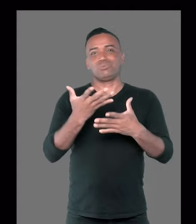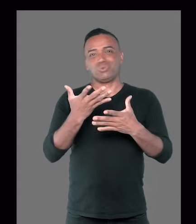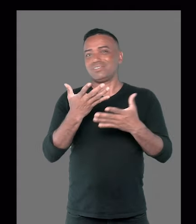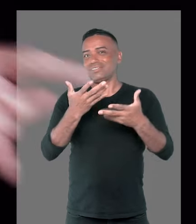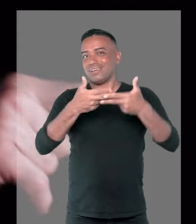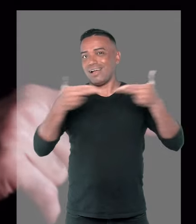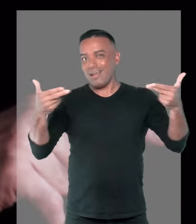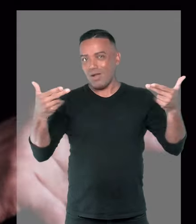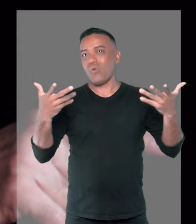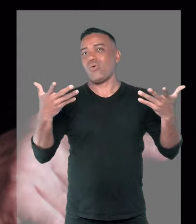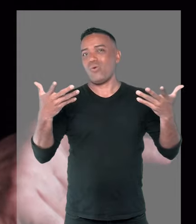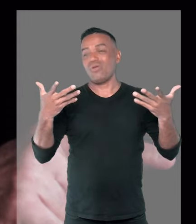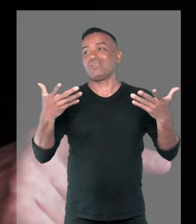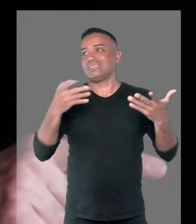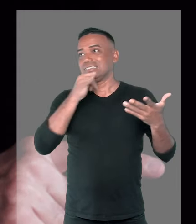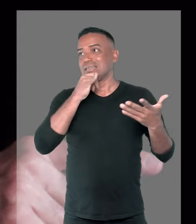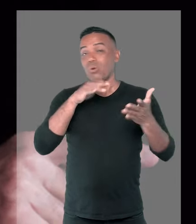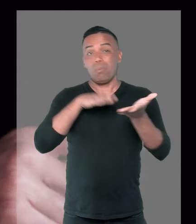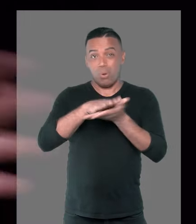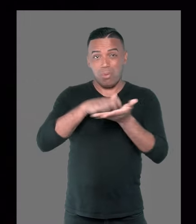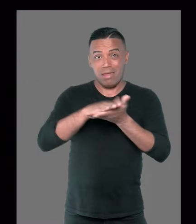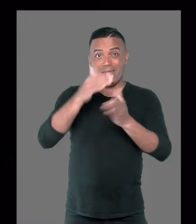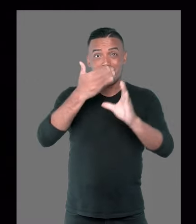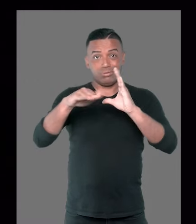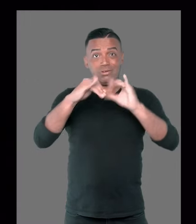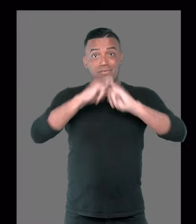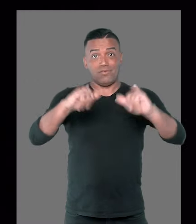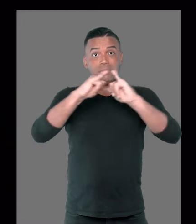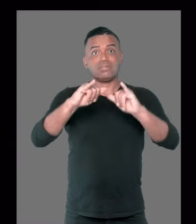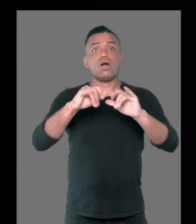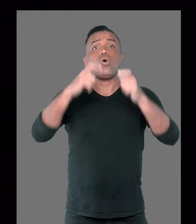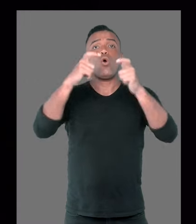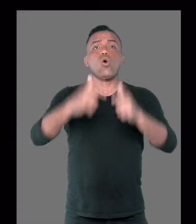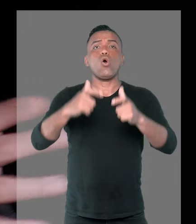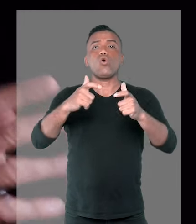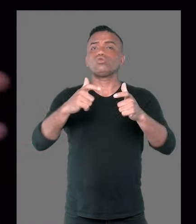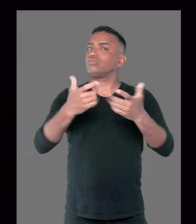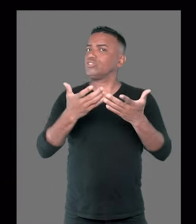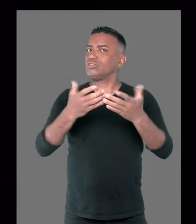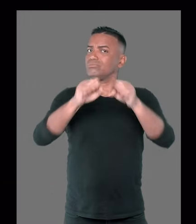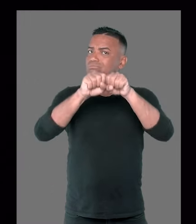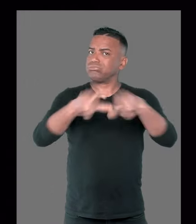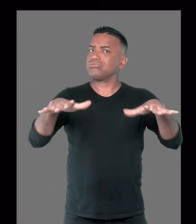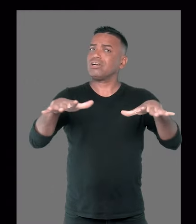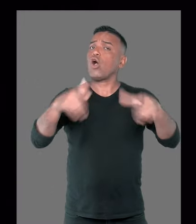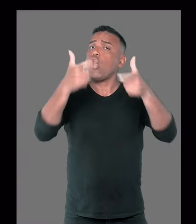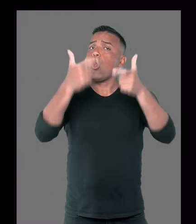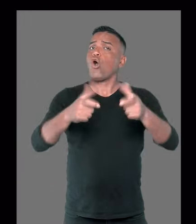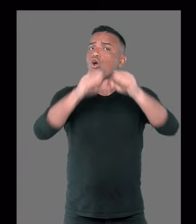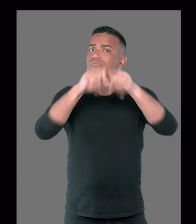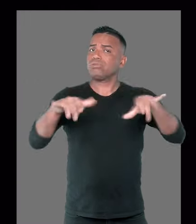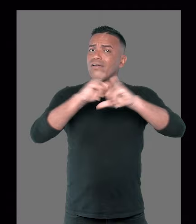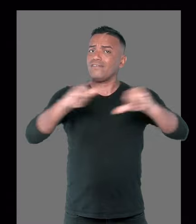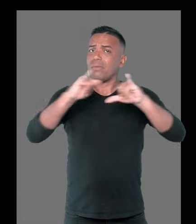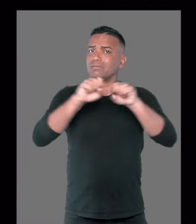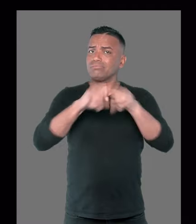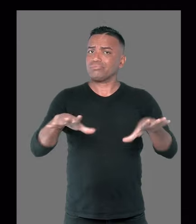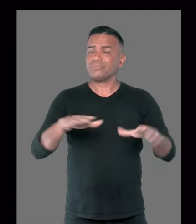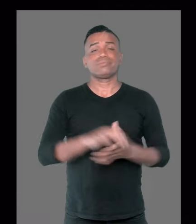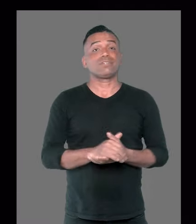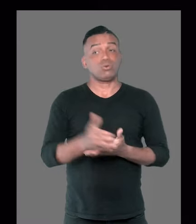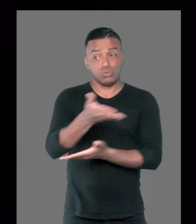não só informação mas que guia para onde que a informação vai para onde que ela é dirigida não é sequências